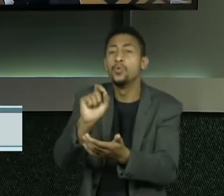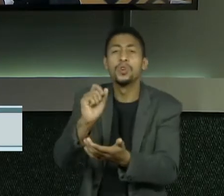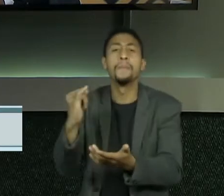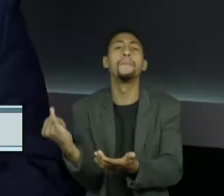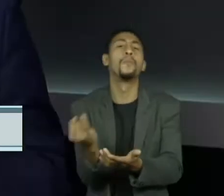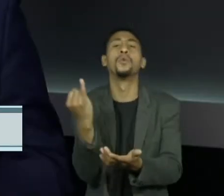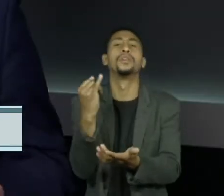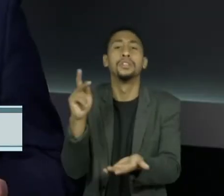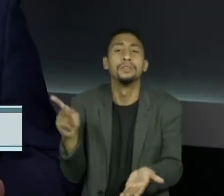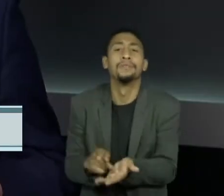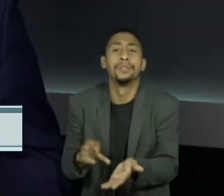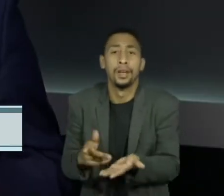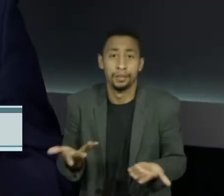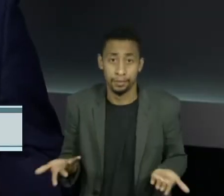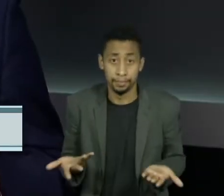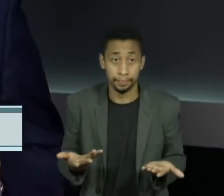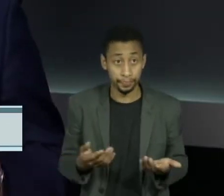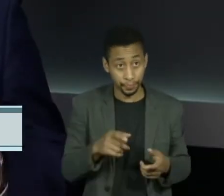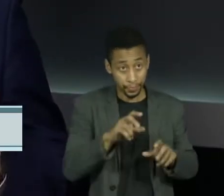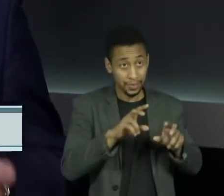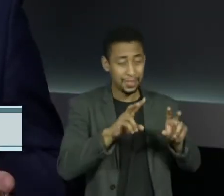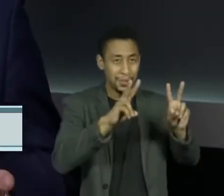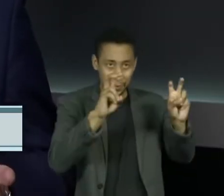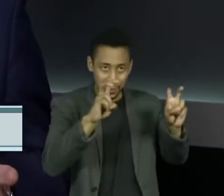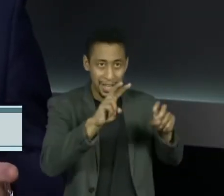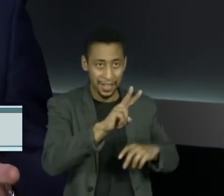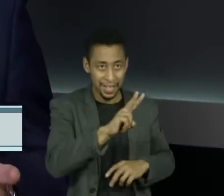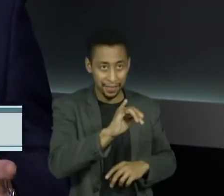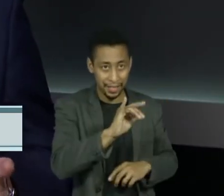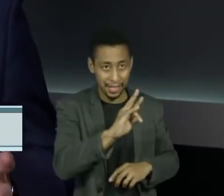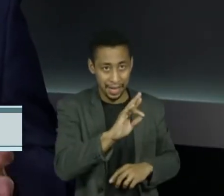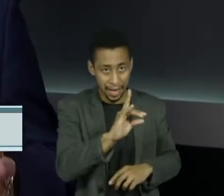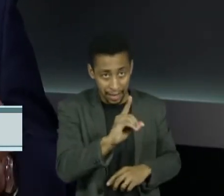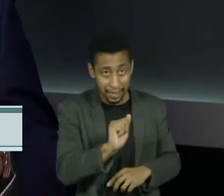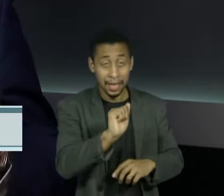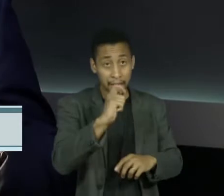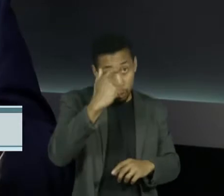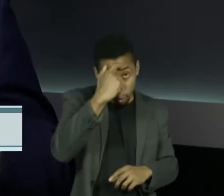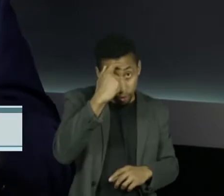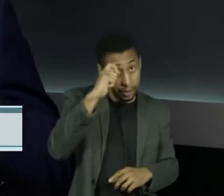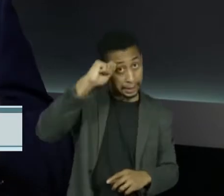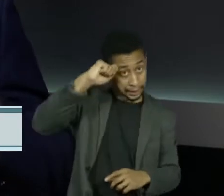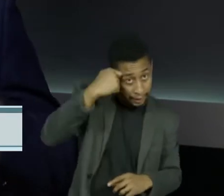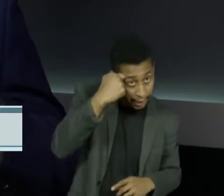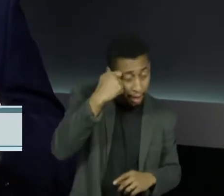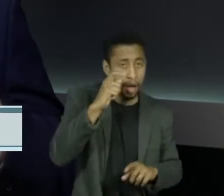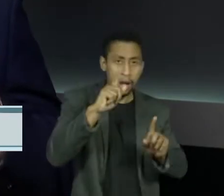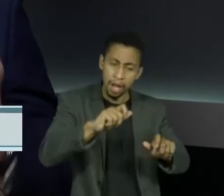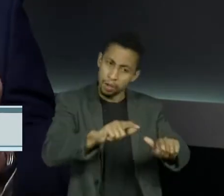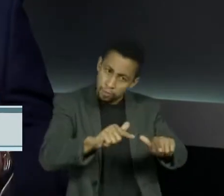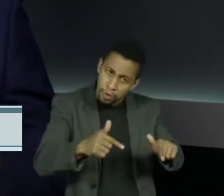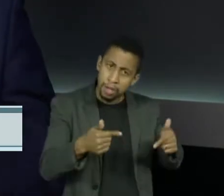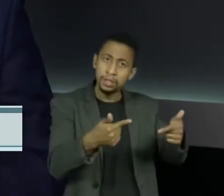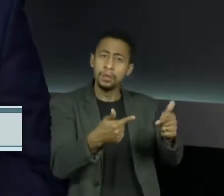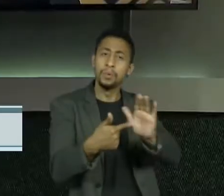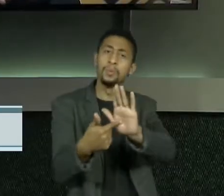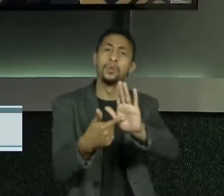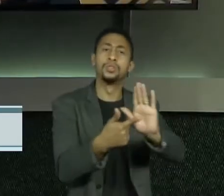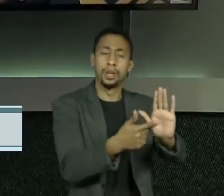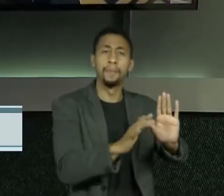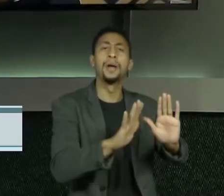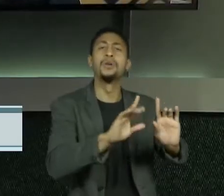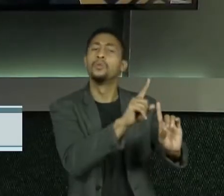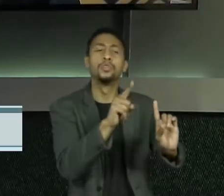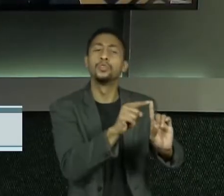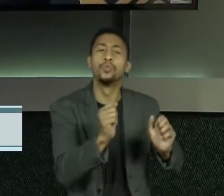para nós. A virada da consciência é um esforço nesse sentido, né? Qual é o principal objetivo? Fazer